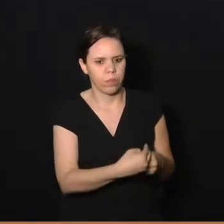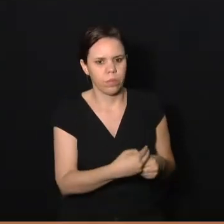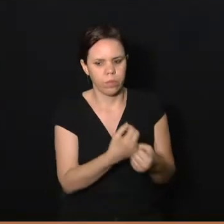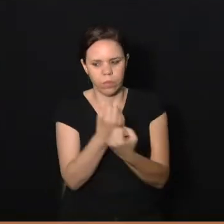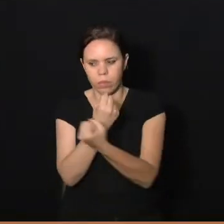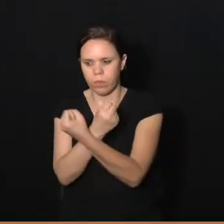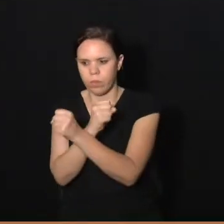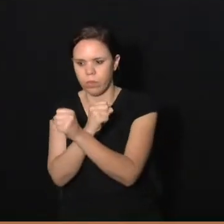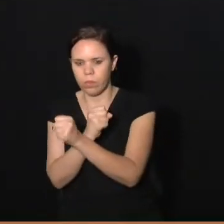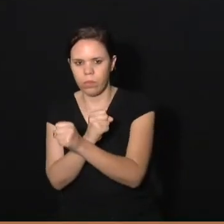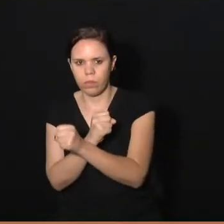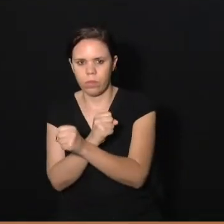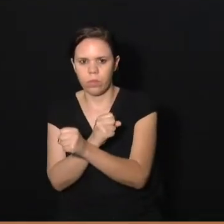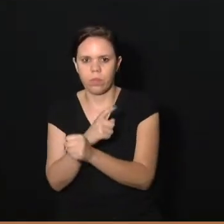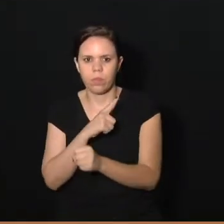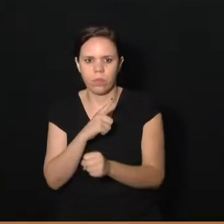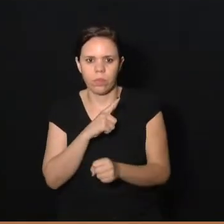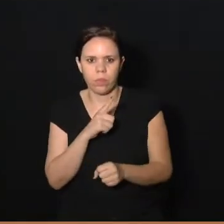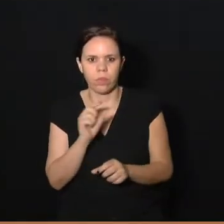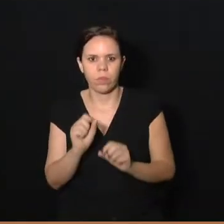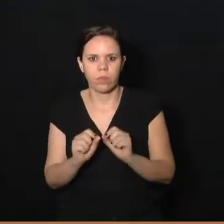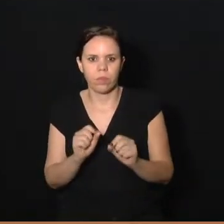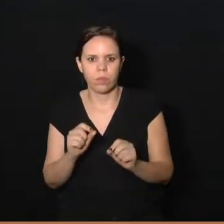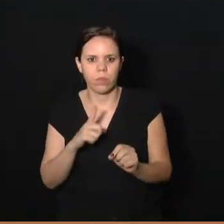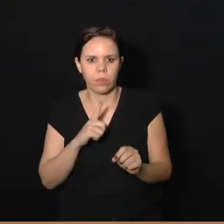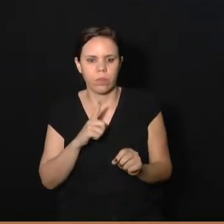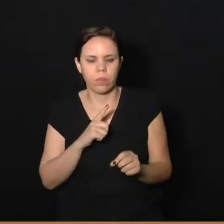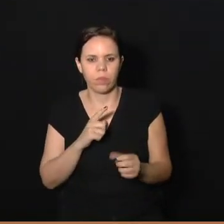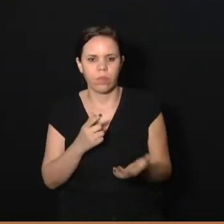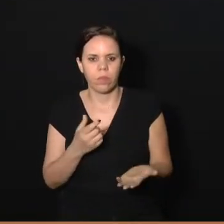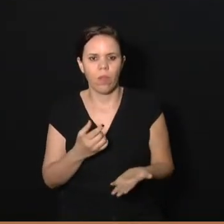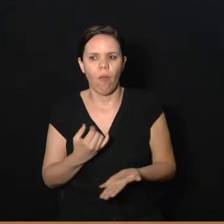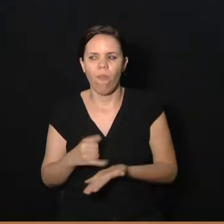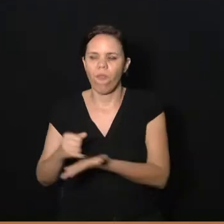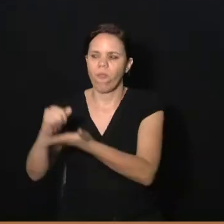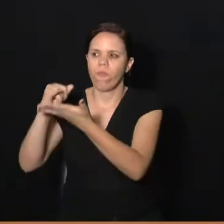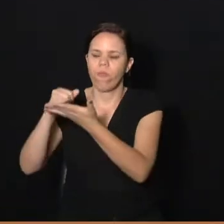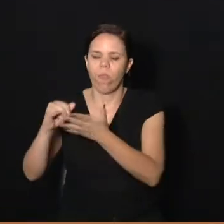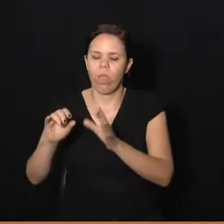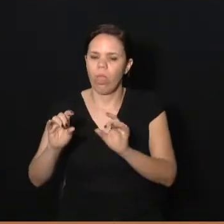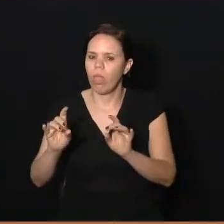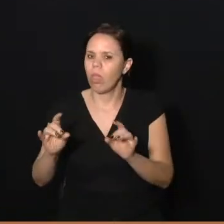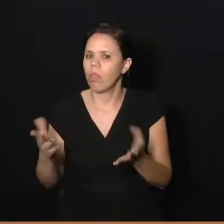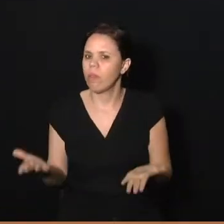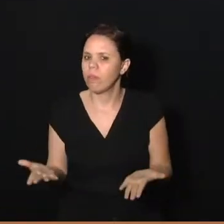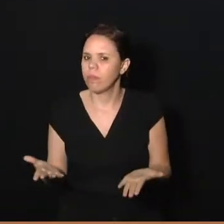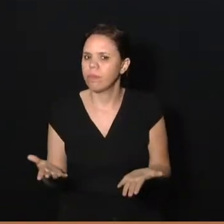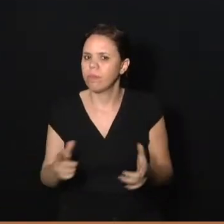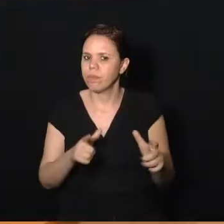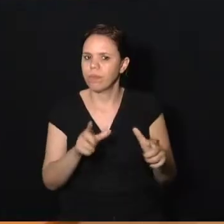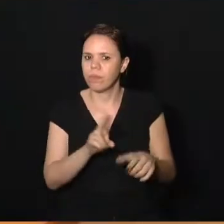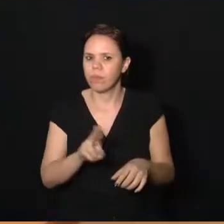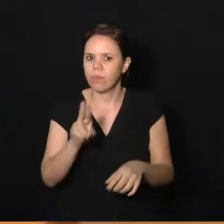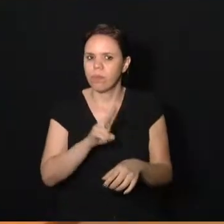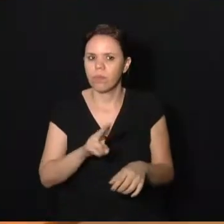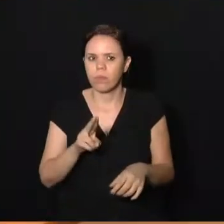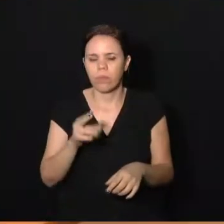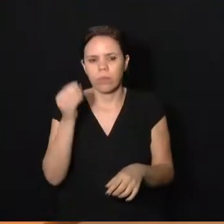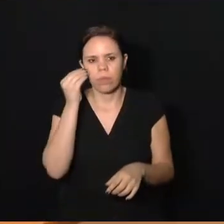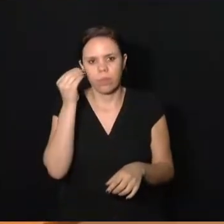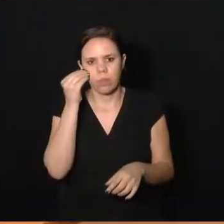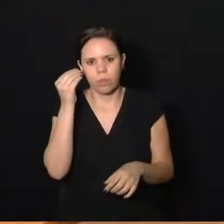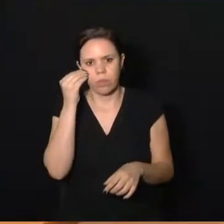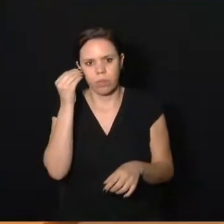PUC, haver inclusive uma espécie até de tributação diferenciada, para aquele espaço ser um espaço de